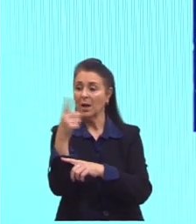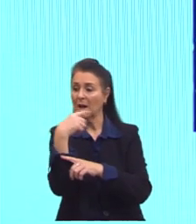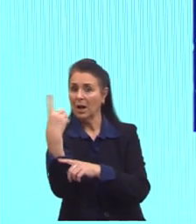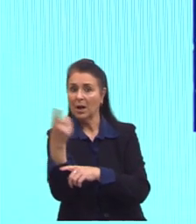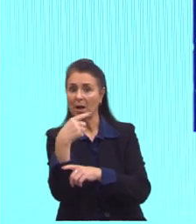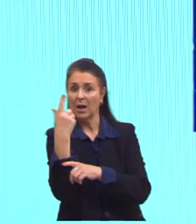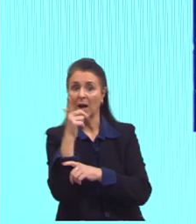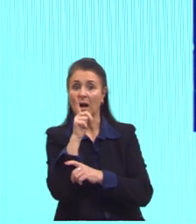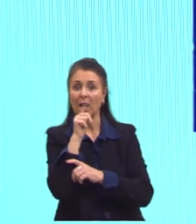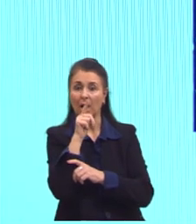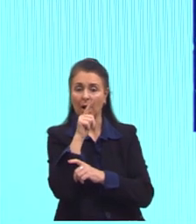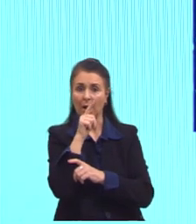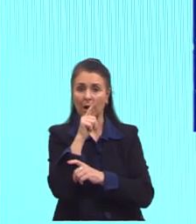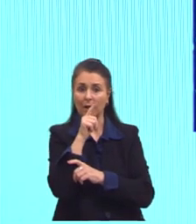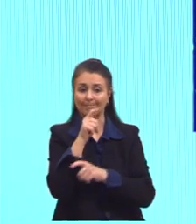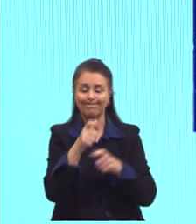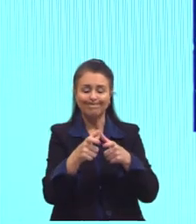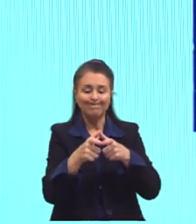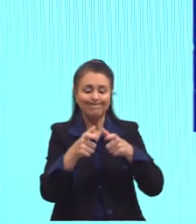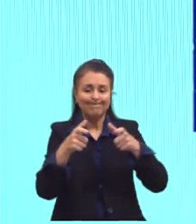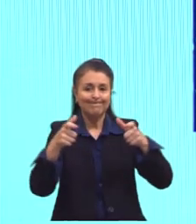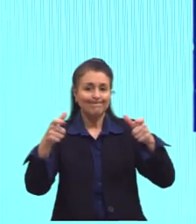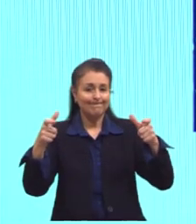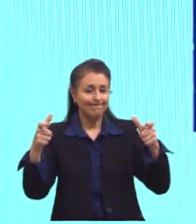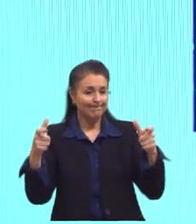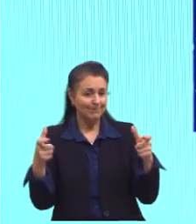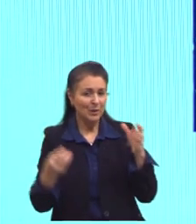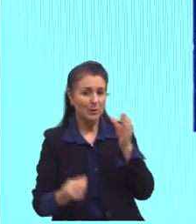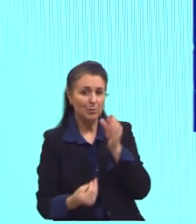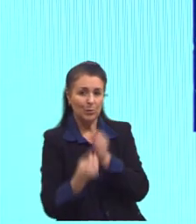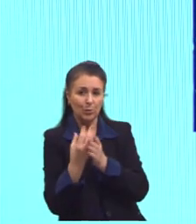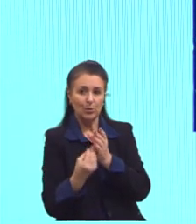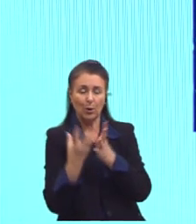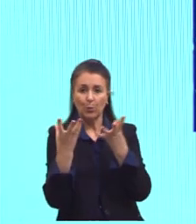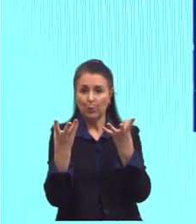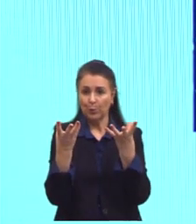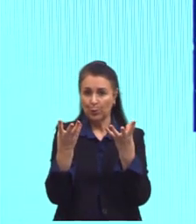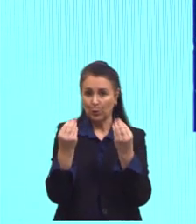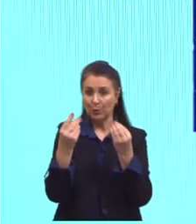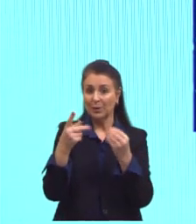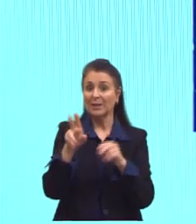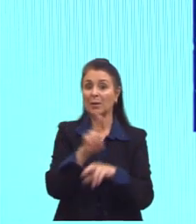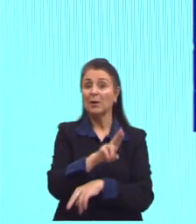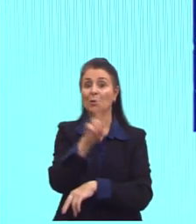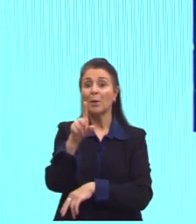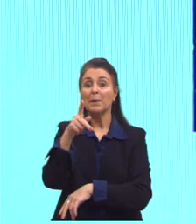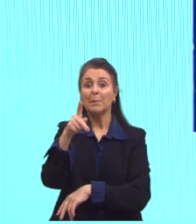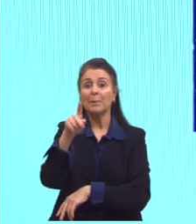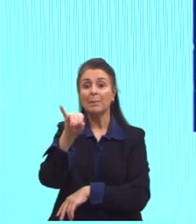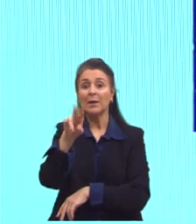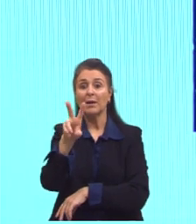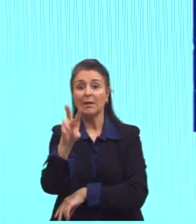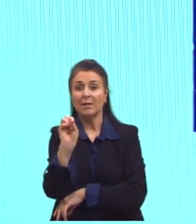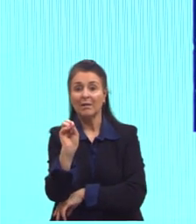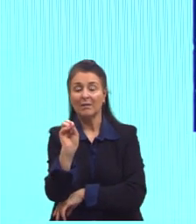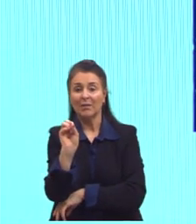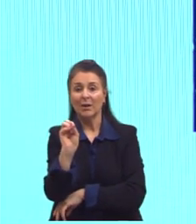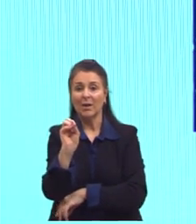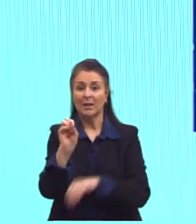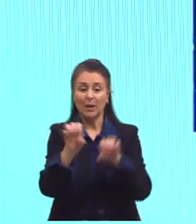produção enorme tá agora só isso aqui é produção na irrigação por pivô que a gente chama né ficar um